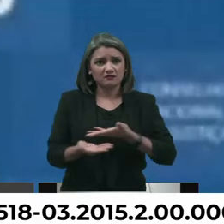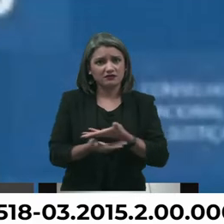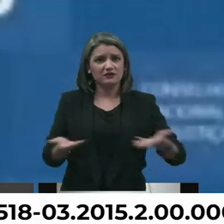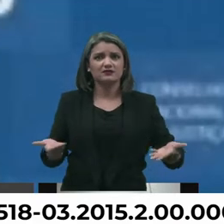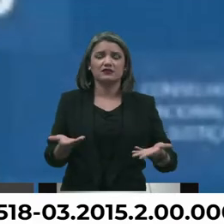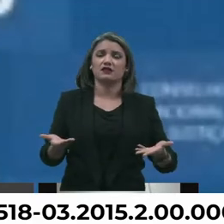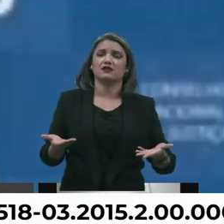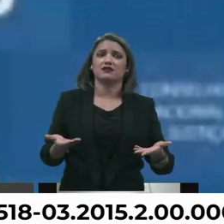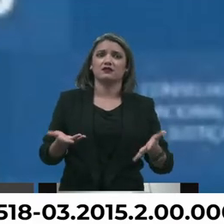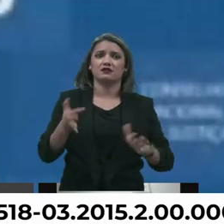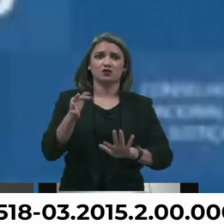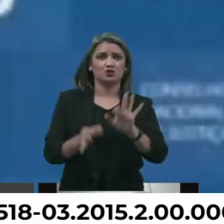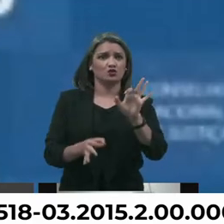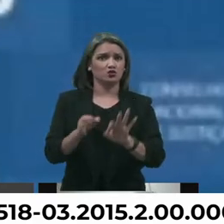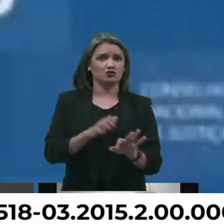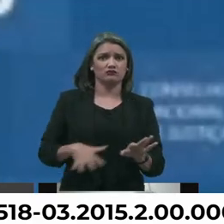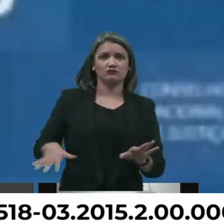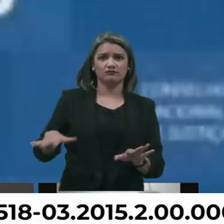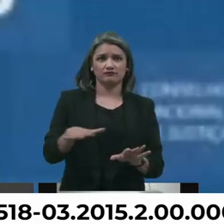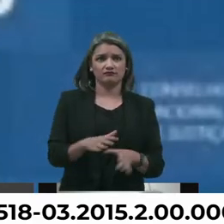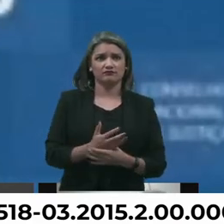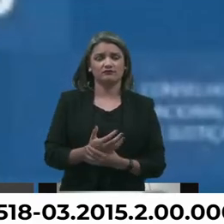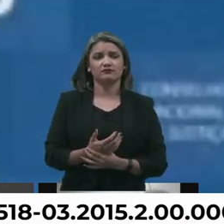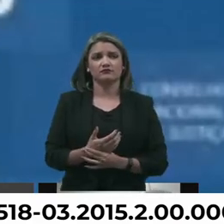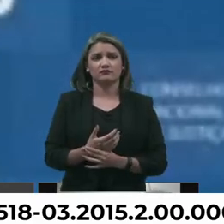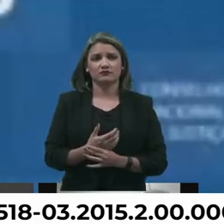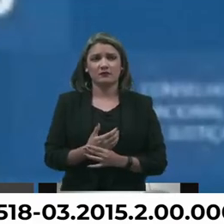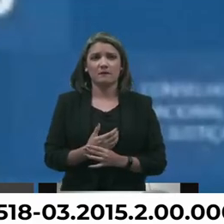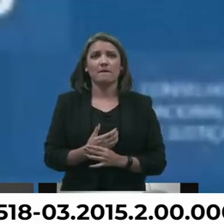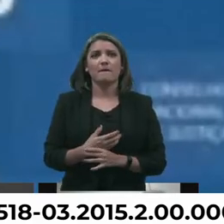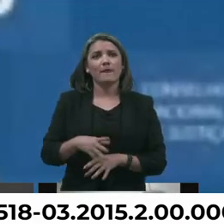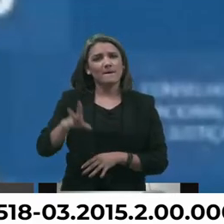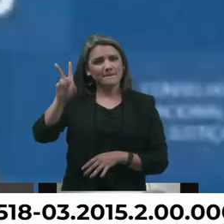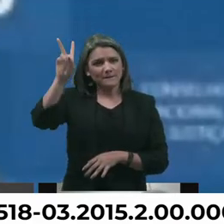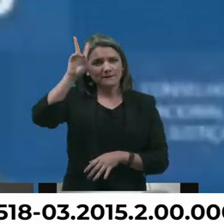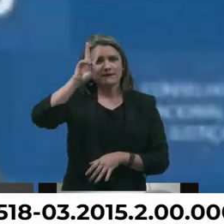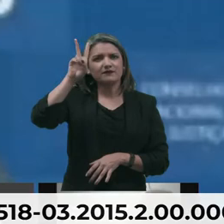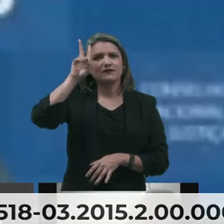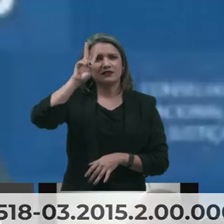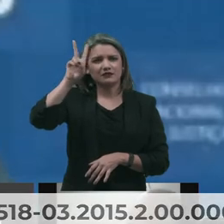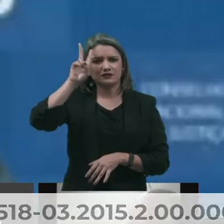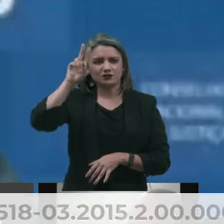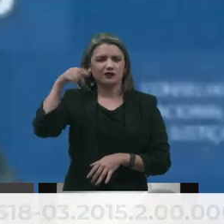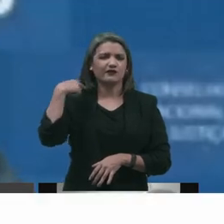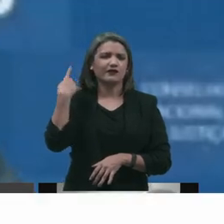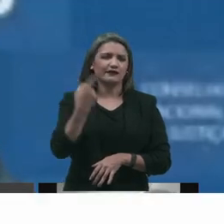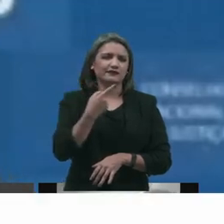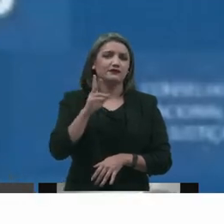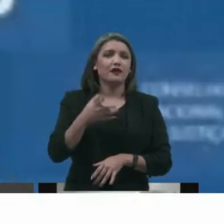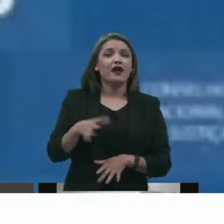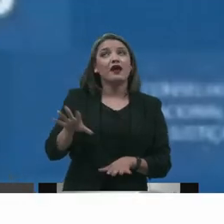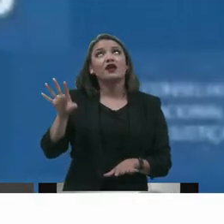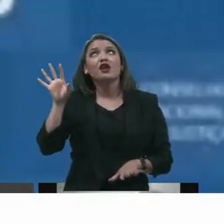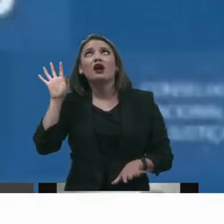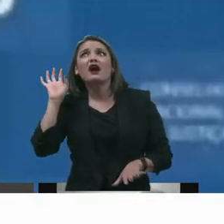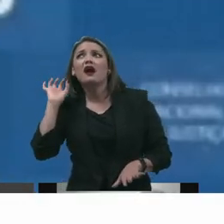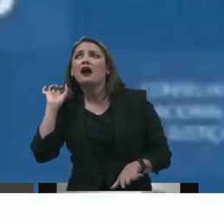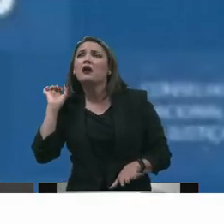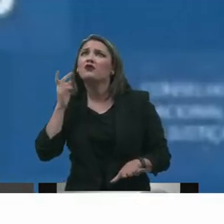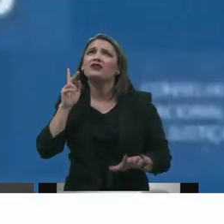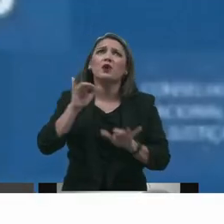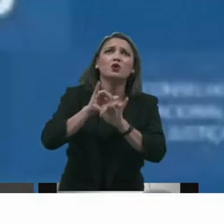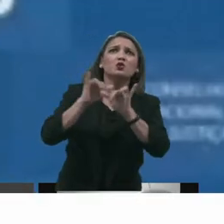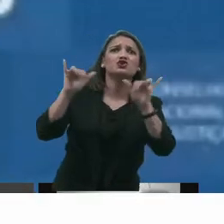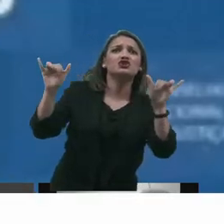todo. Essa história que tantos ouvimos, de que ouvi dizer que ouvi falar, existe uma